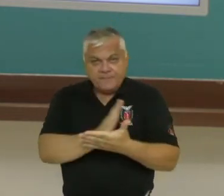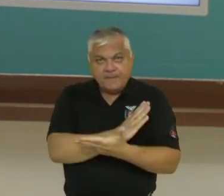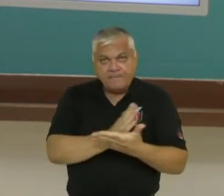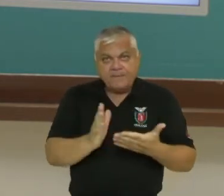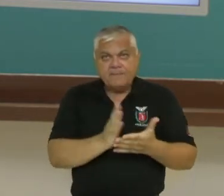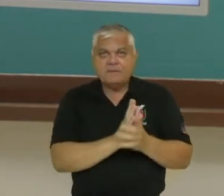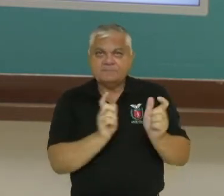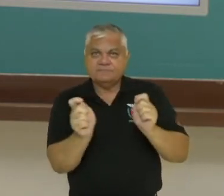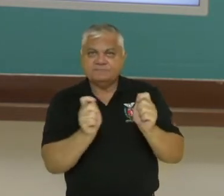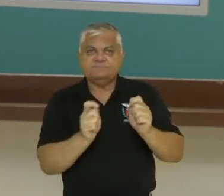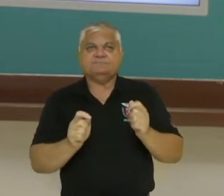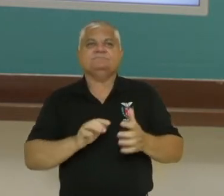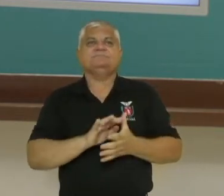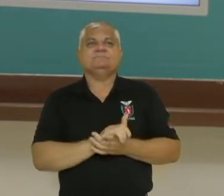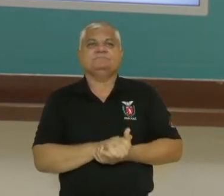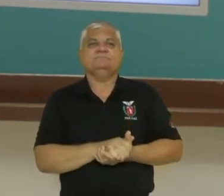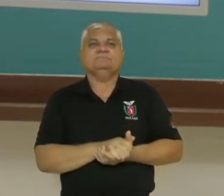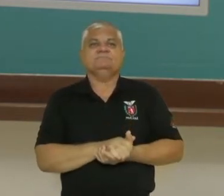recursos no caso.